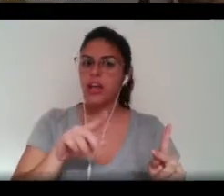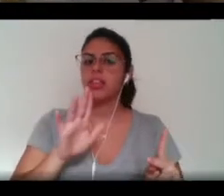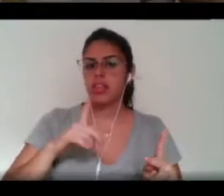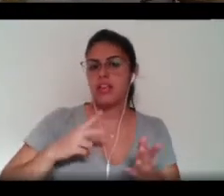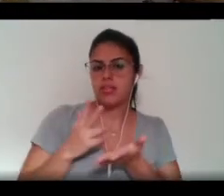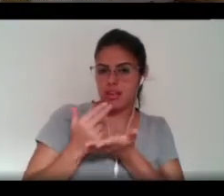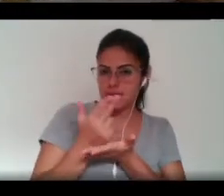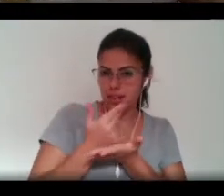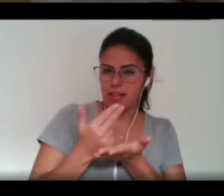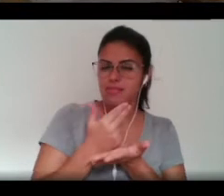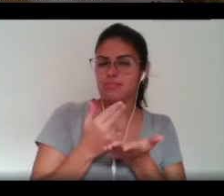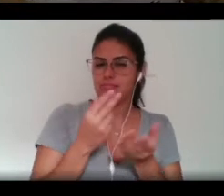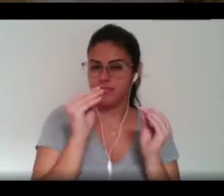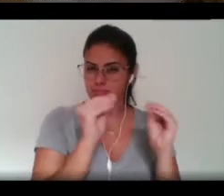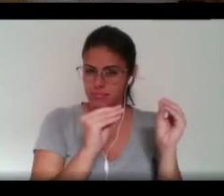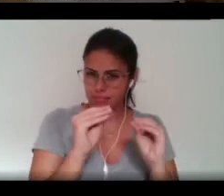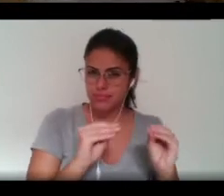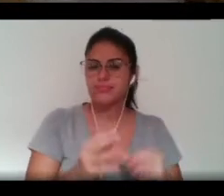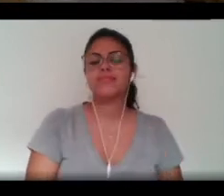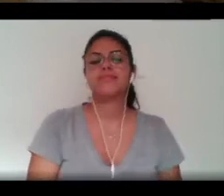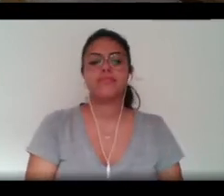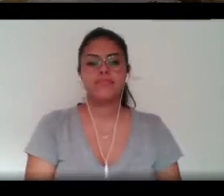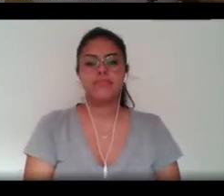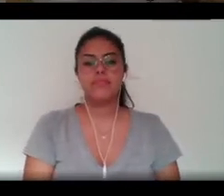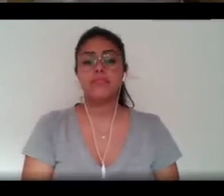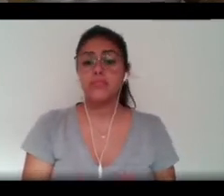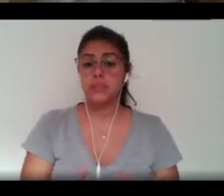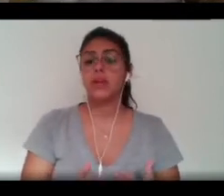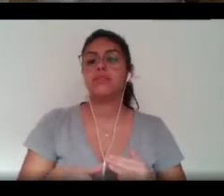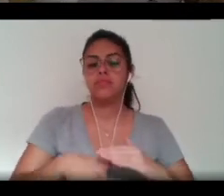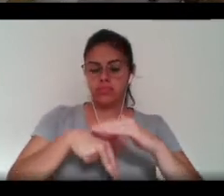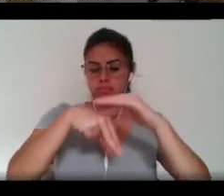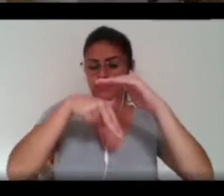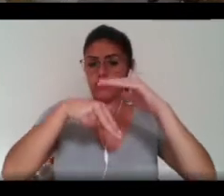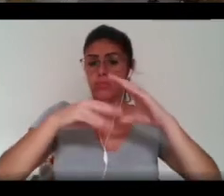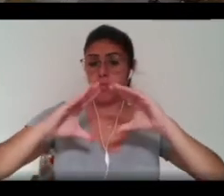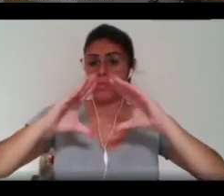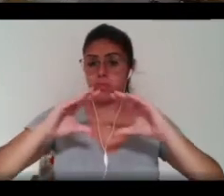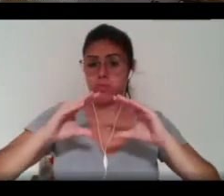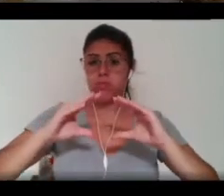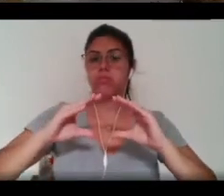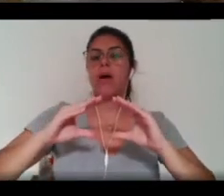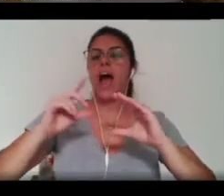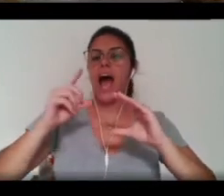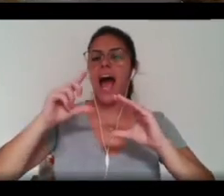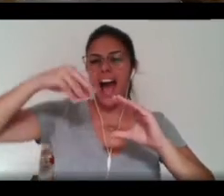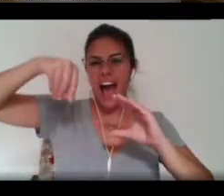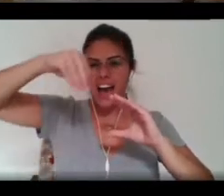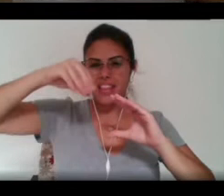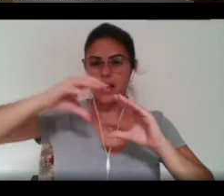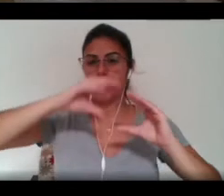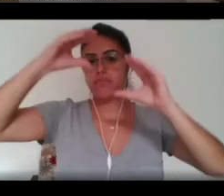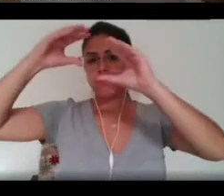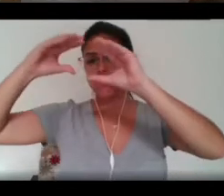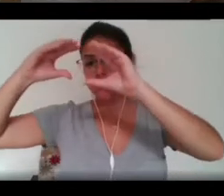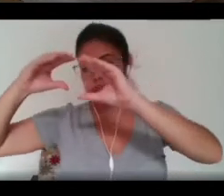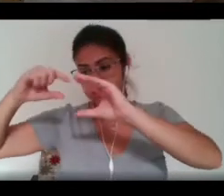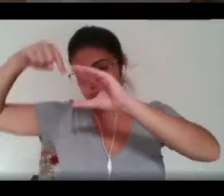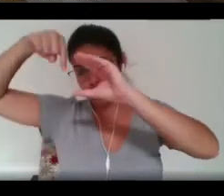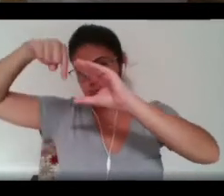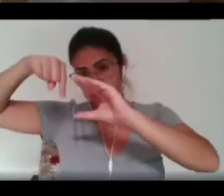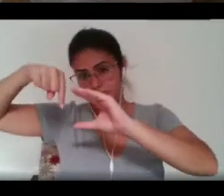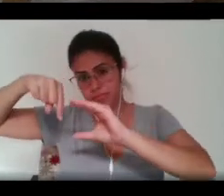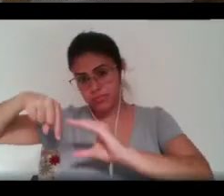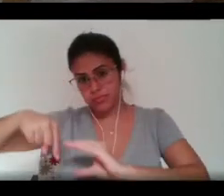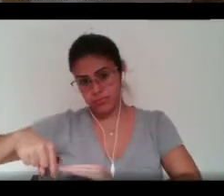aqui, tá? Vamos continuar. Após ser largado, o saco de areia passa a se mover em